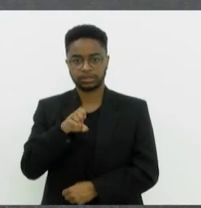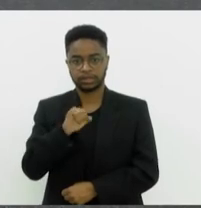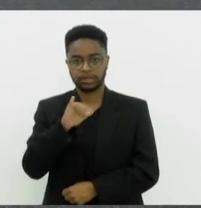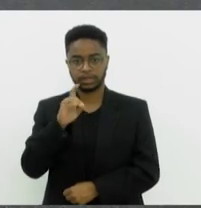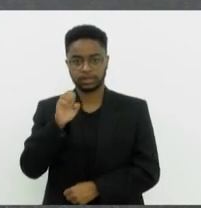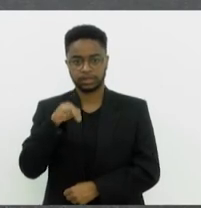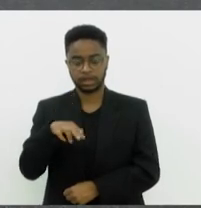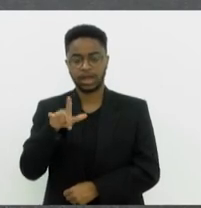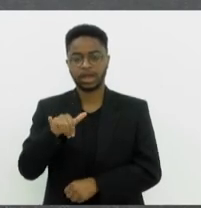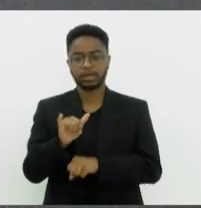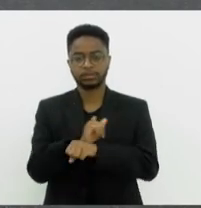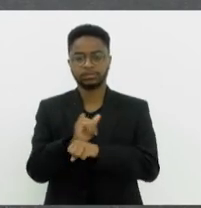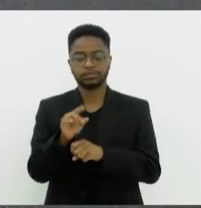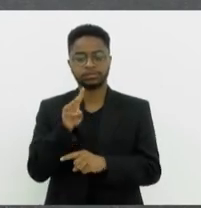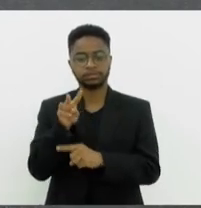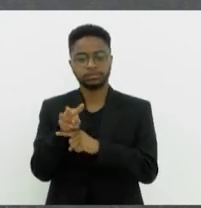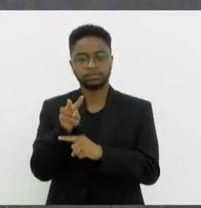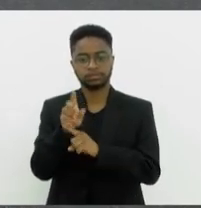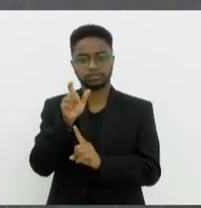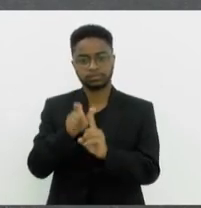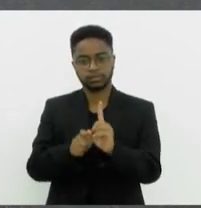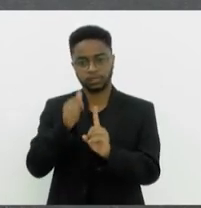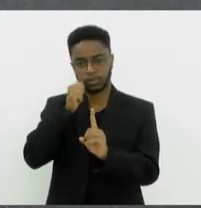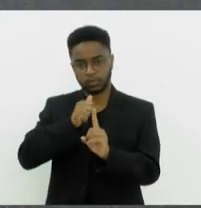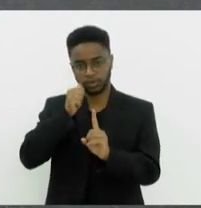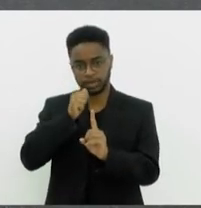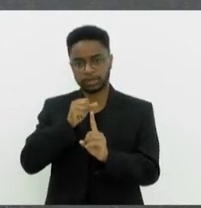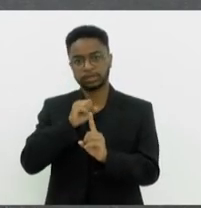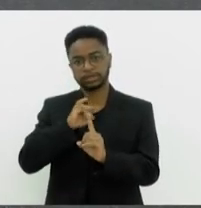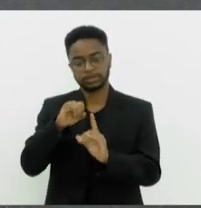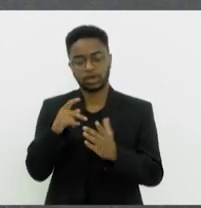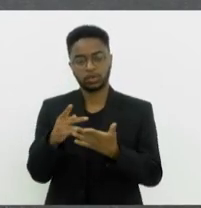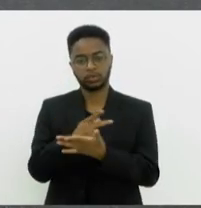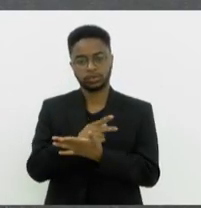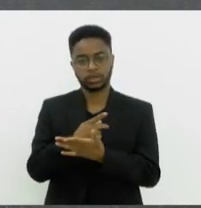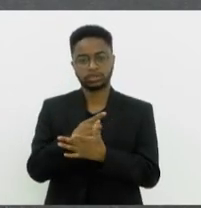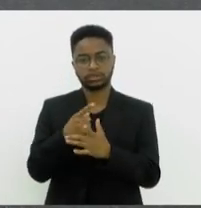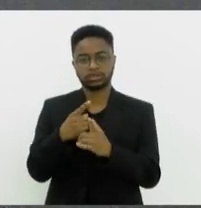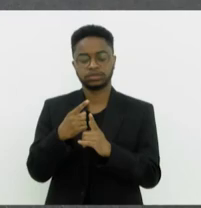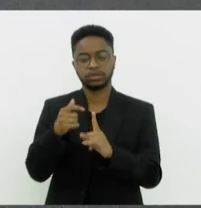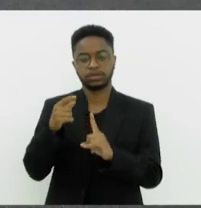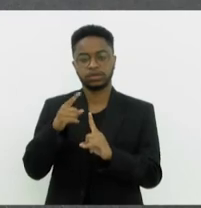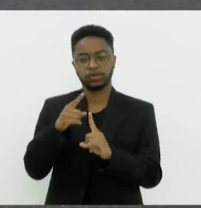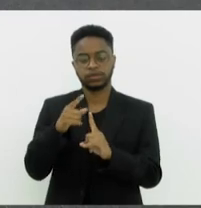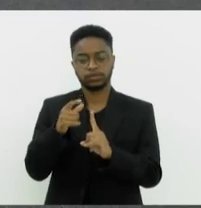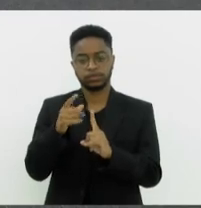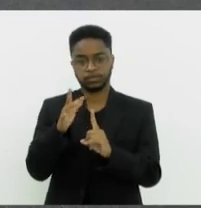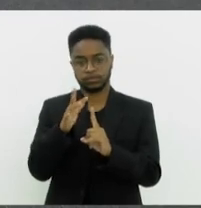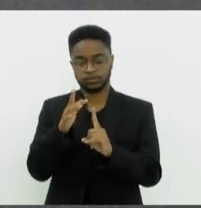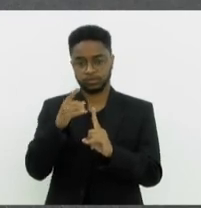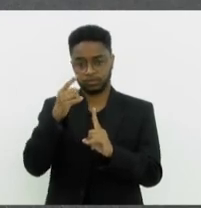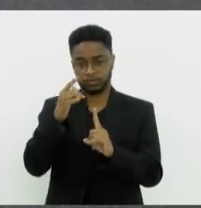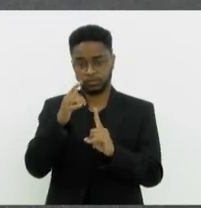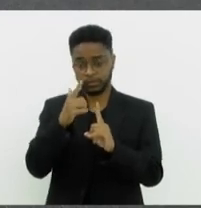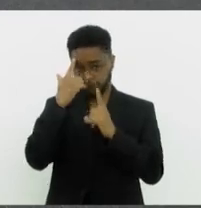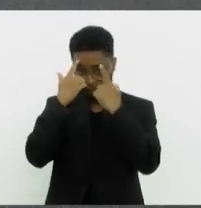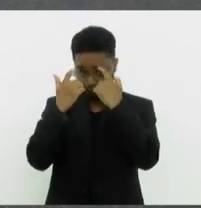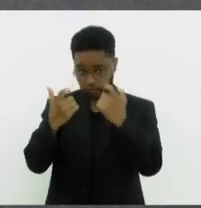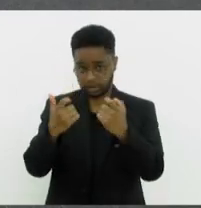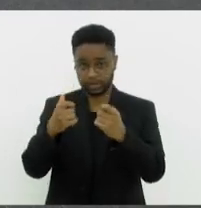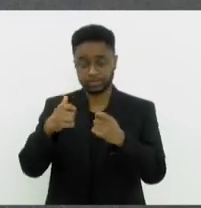medidas protetivas para mulheres em situação de violência doméstica e familiar. Estamos aqui com